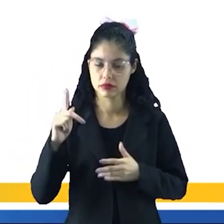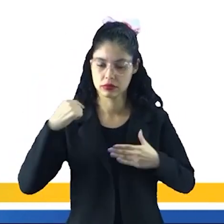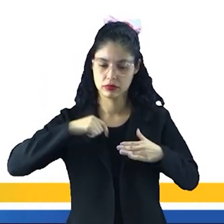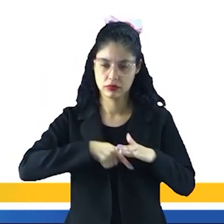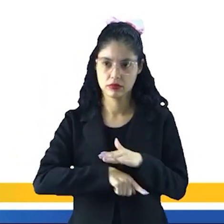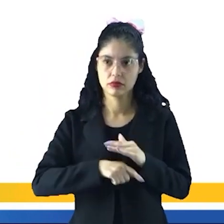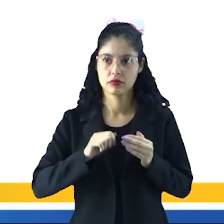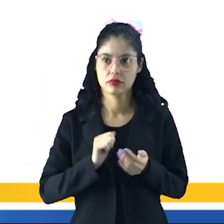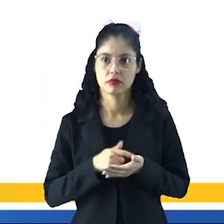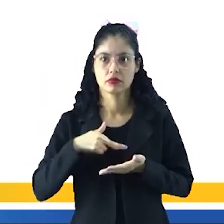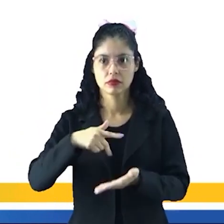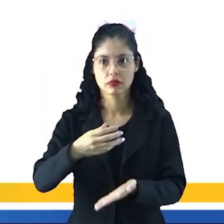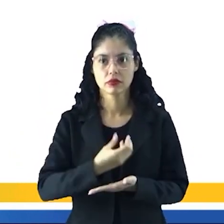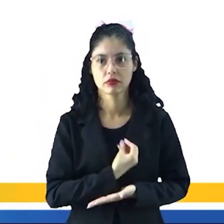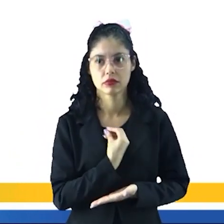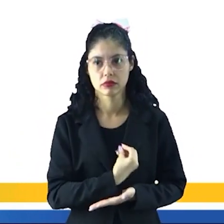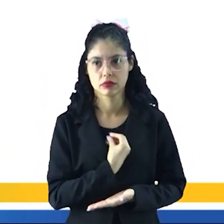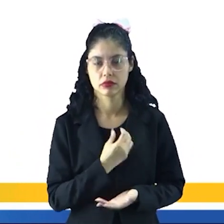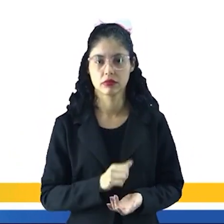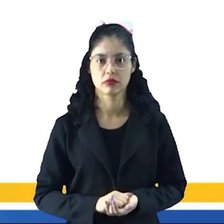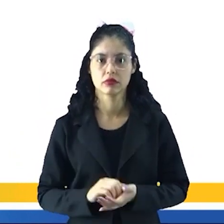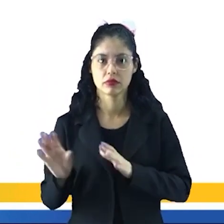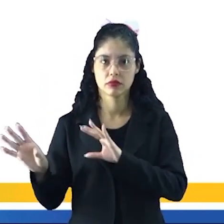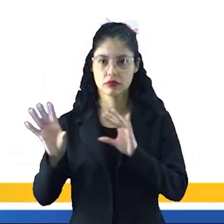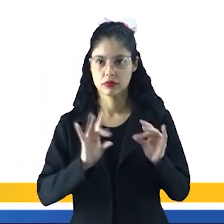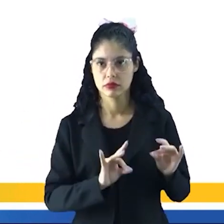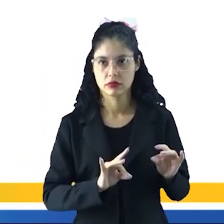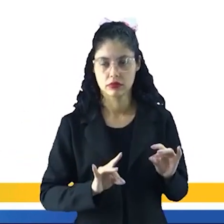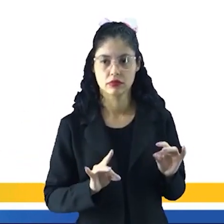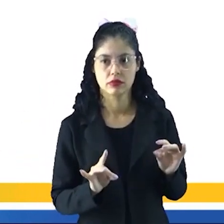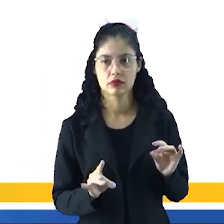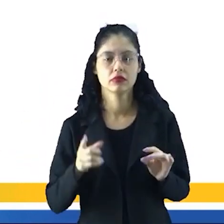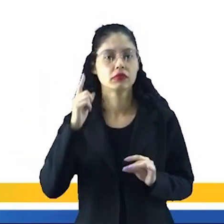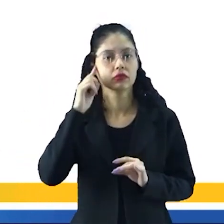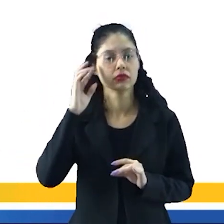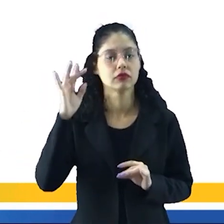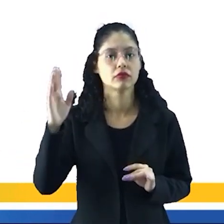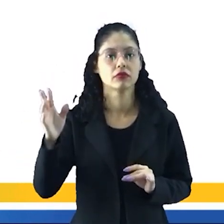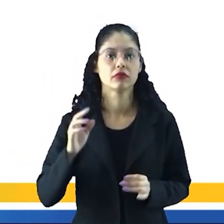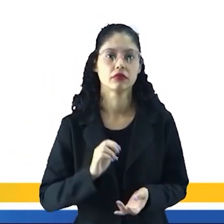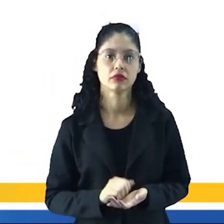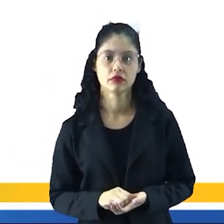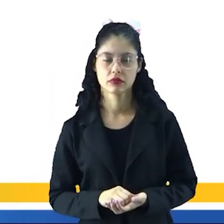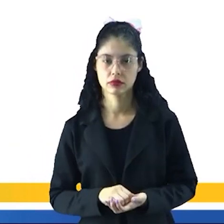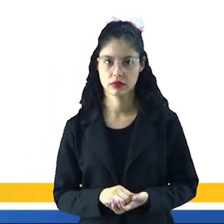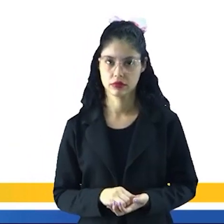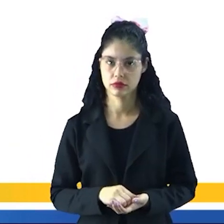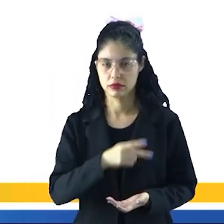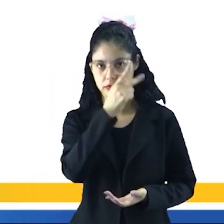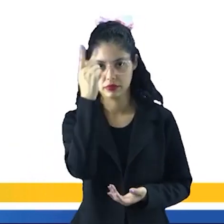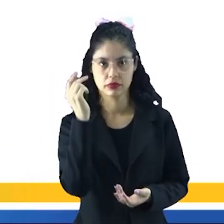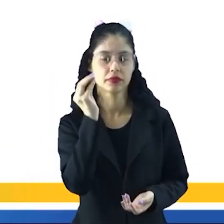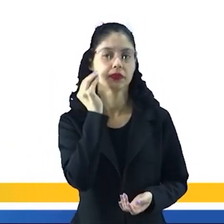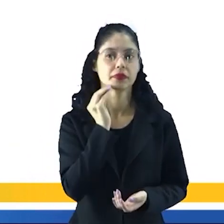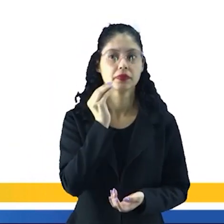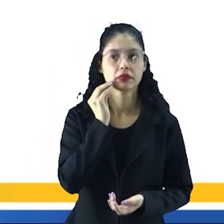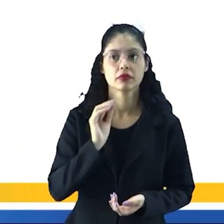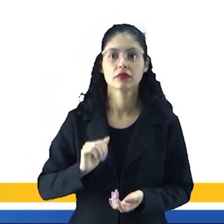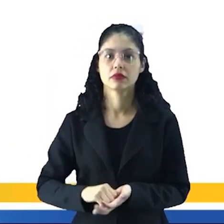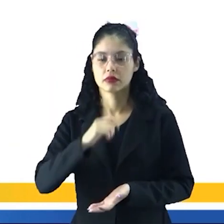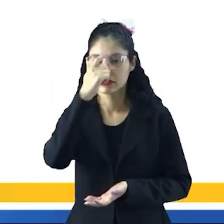interior, né, para o caminho da vida. Então, ela traz essas reflexões, que são reflexões que a pessoa tenta